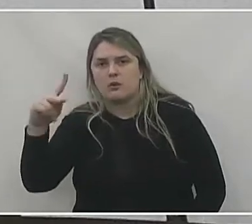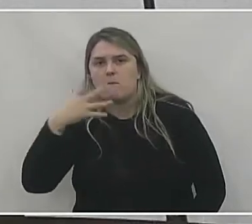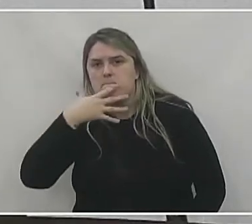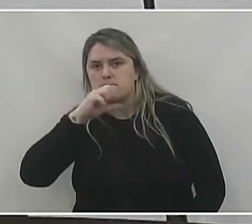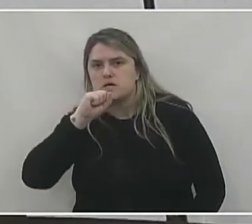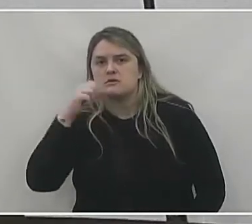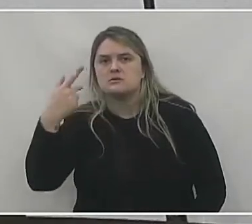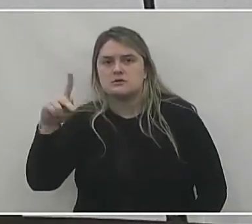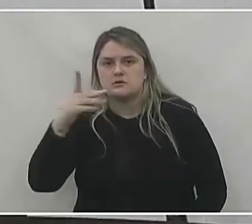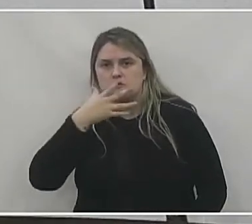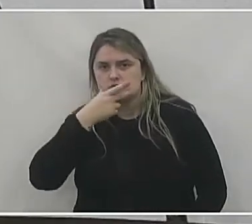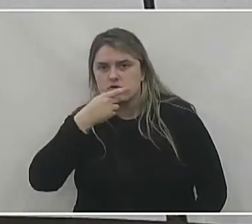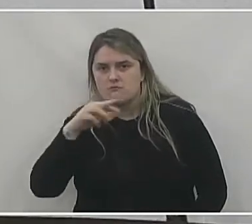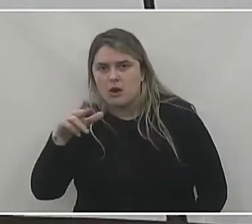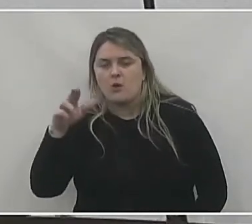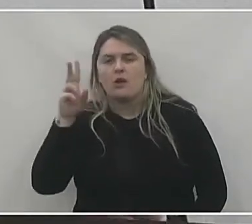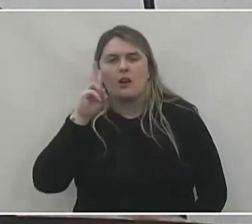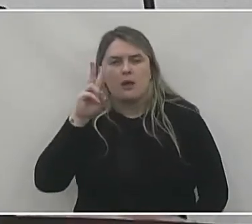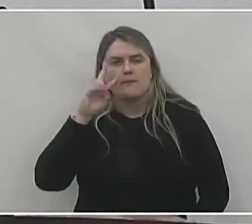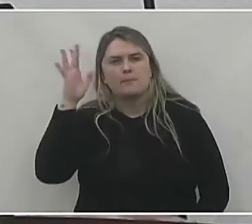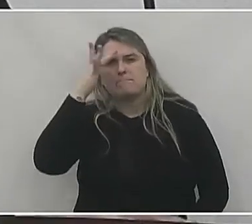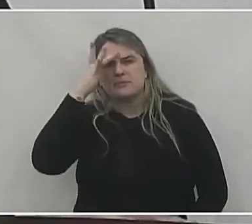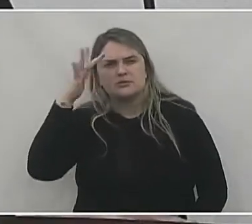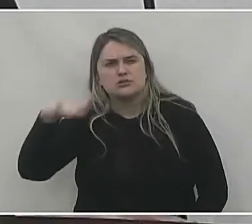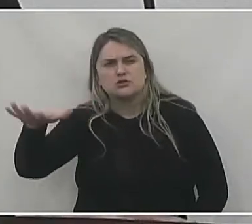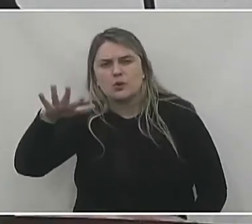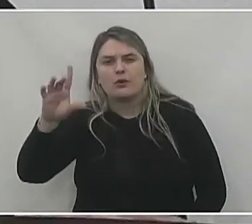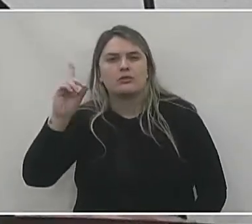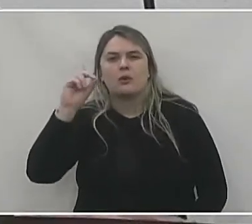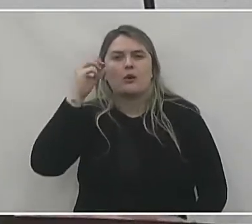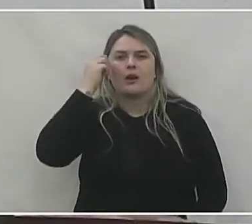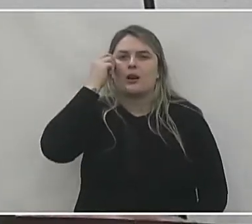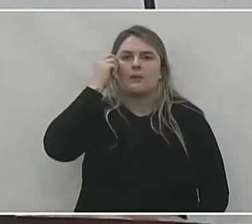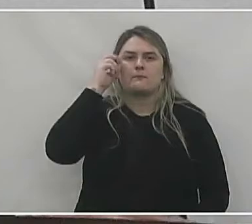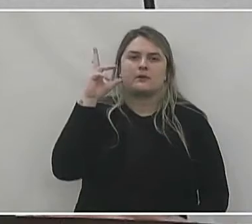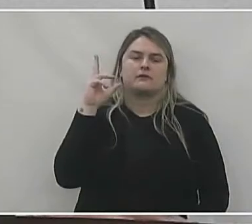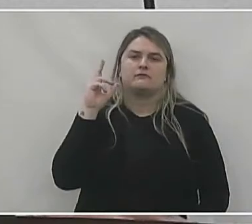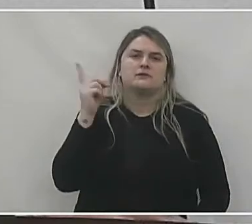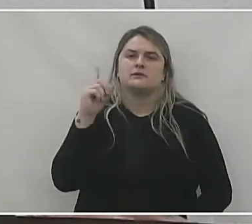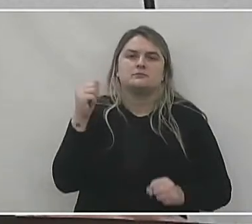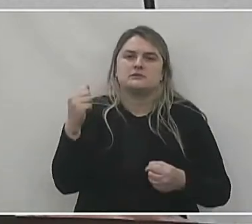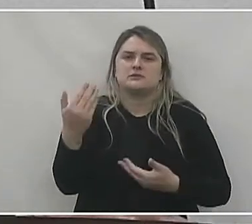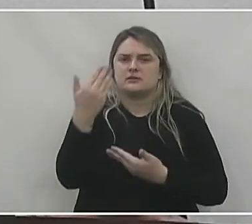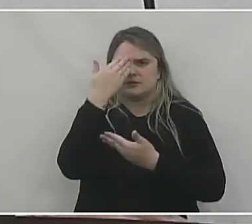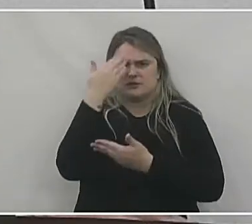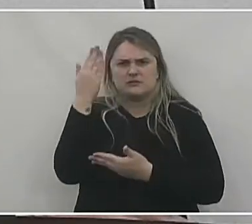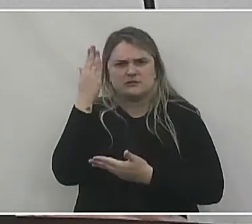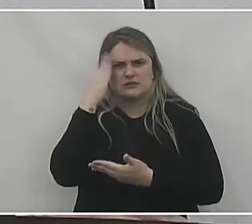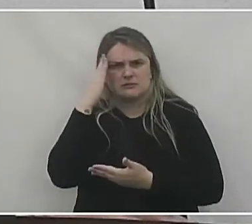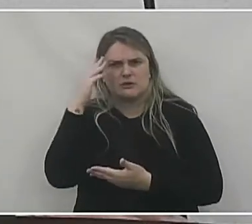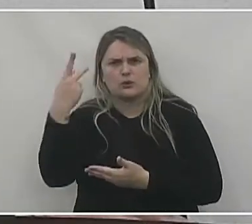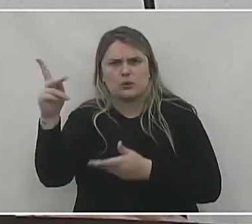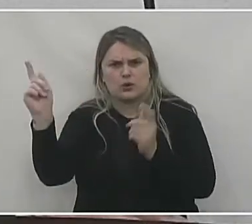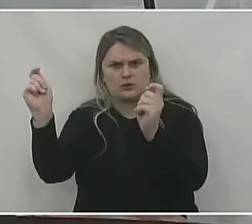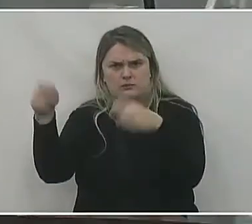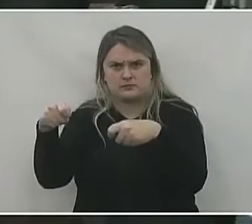do teu irmão, assim, das pessoas, das coisas, mas não lembrava disso. Mas nem precisa agradecer, eu sei da tua